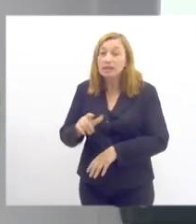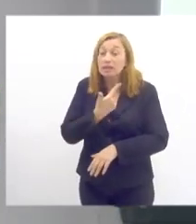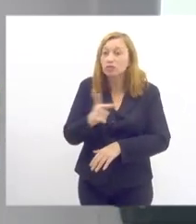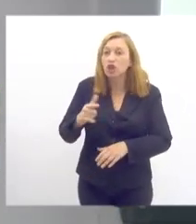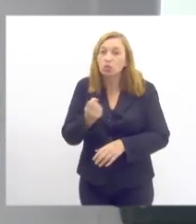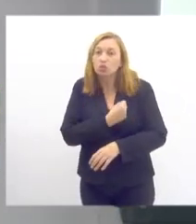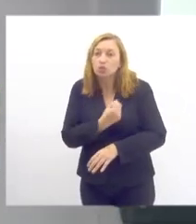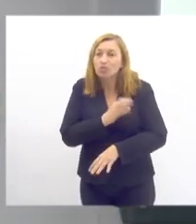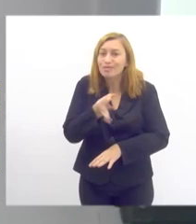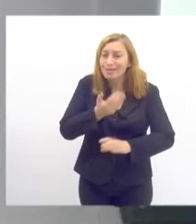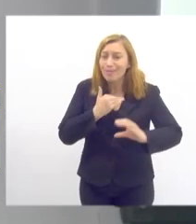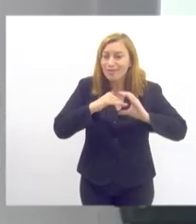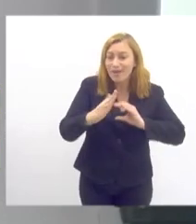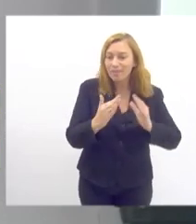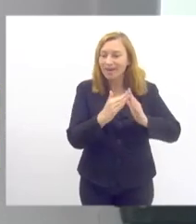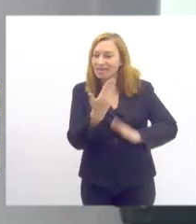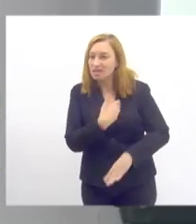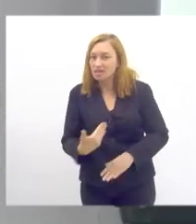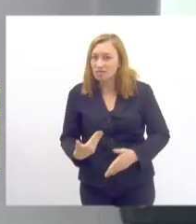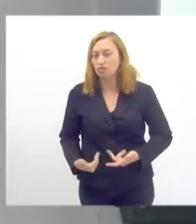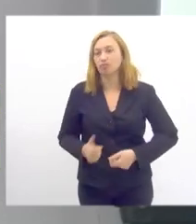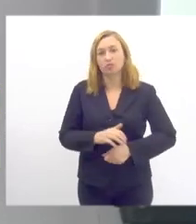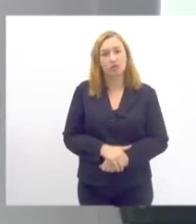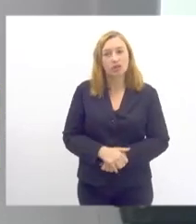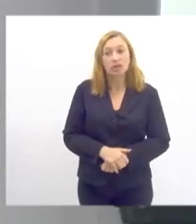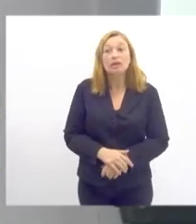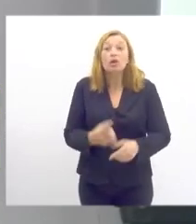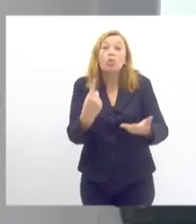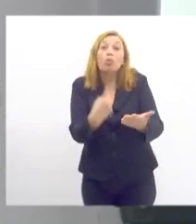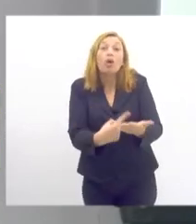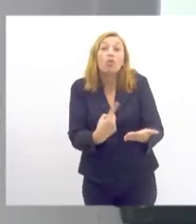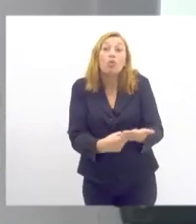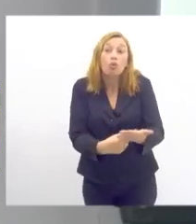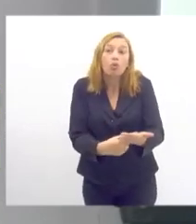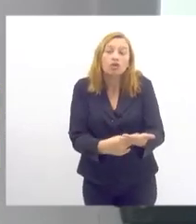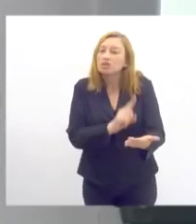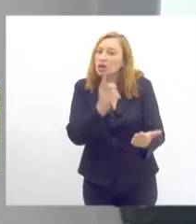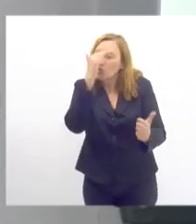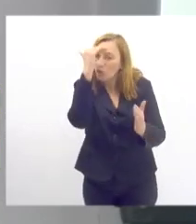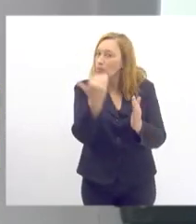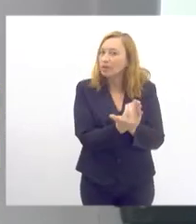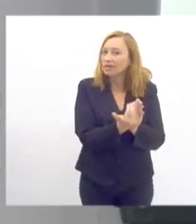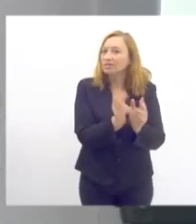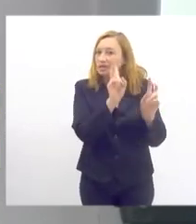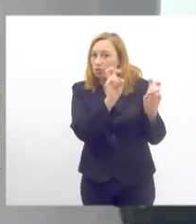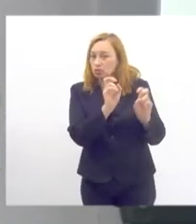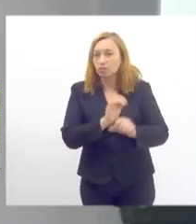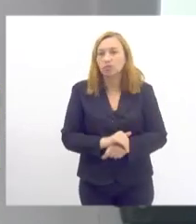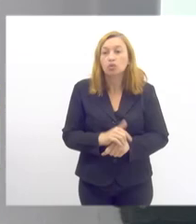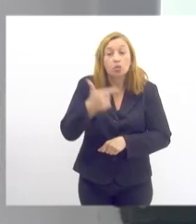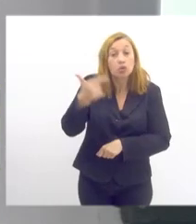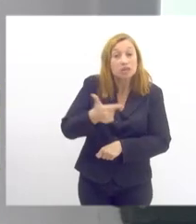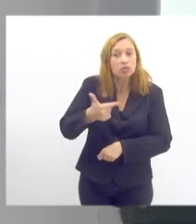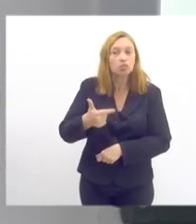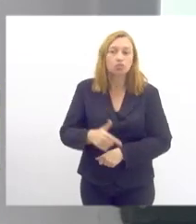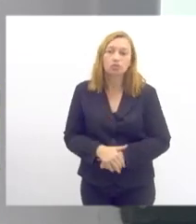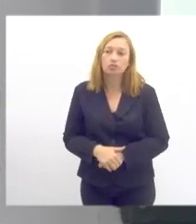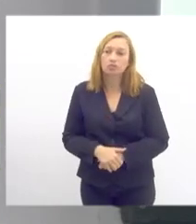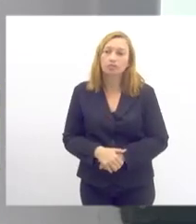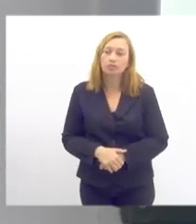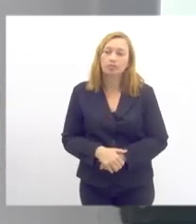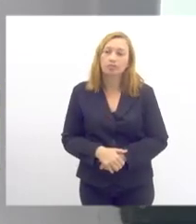os números para enviar para a Casa Civil. Então, o acordo não foi cumprido nesse ponto. O segundo ponto